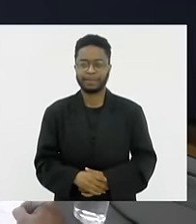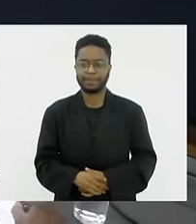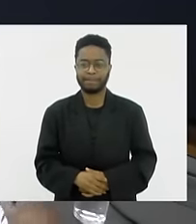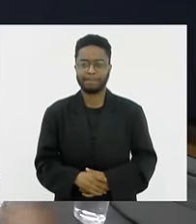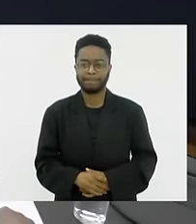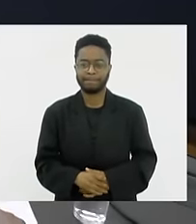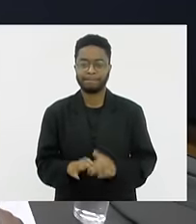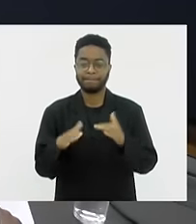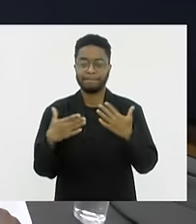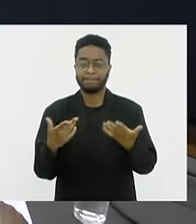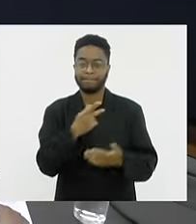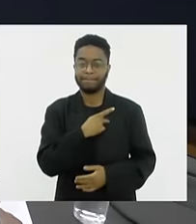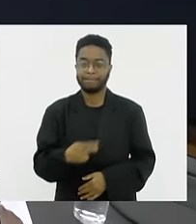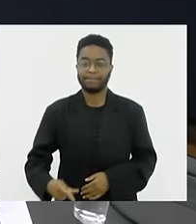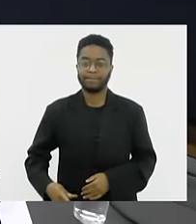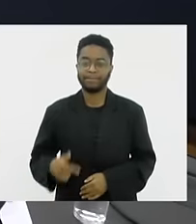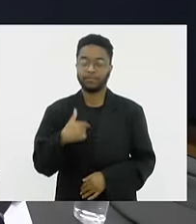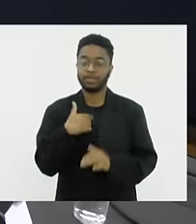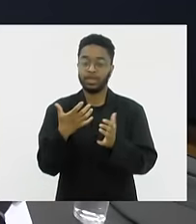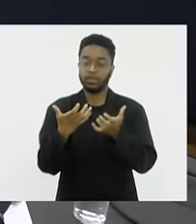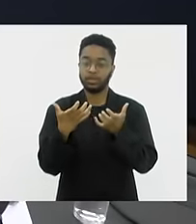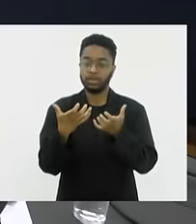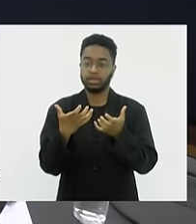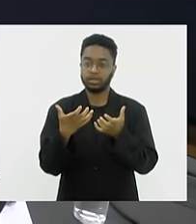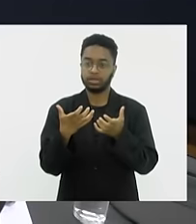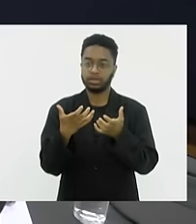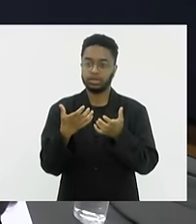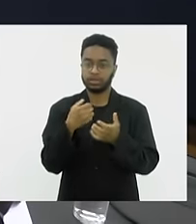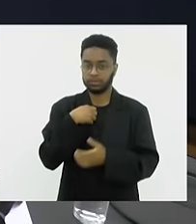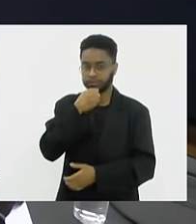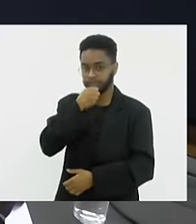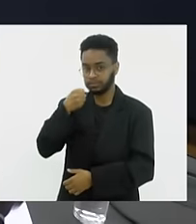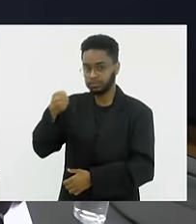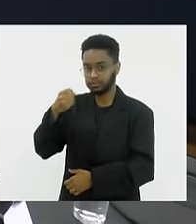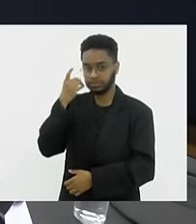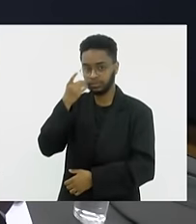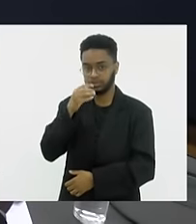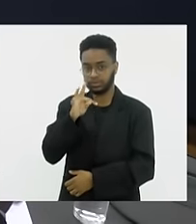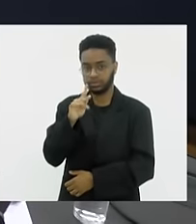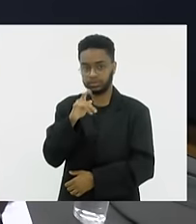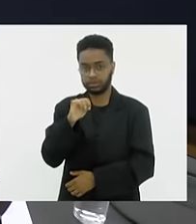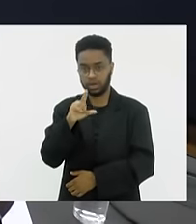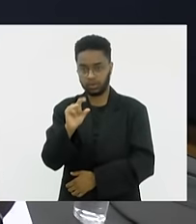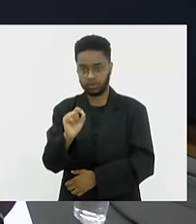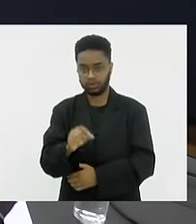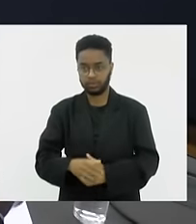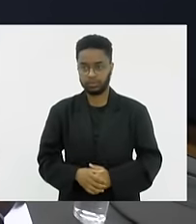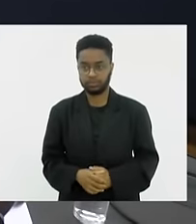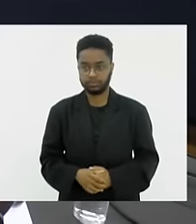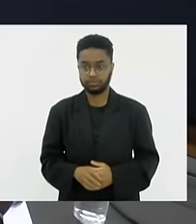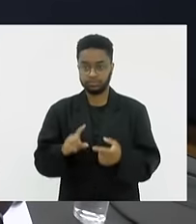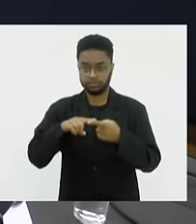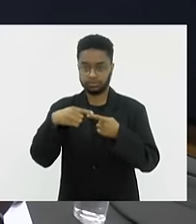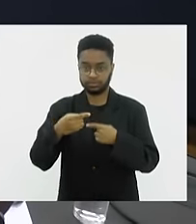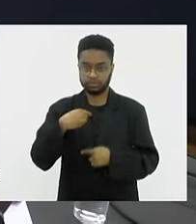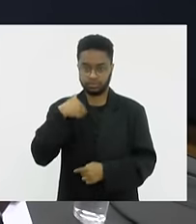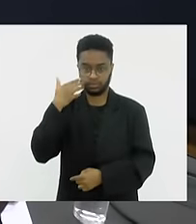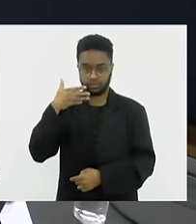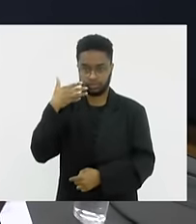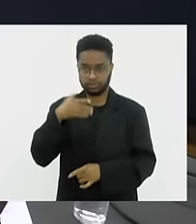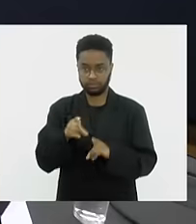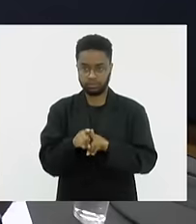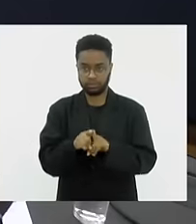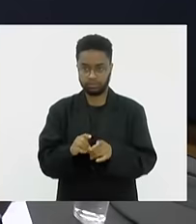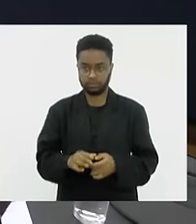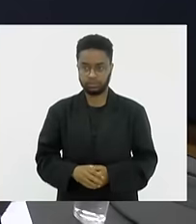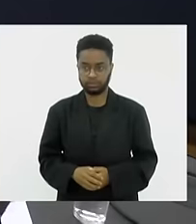Presidente, eu queria fazer mais uma colocação. Só para passar a palavra para o deputado Thiago Rangel. Só poder depois eu gostaria de fazer uma colocação, tá, presidente? Não esquecer, porque a gente vai estar...